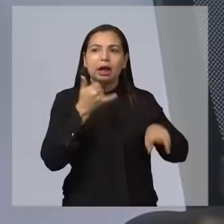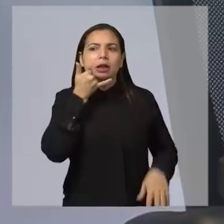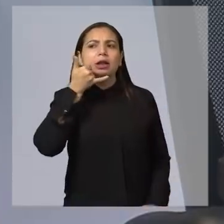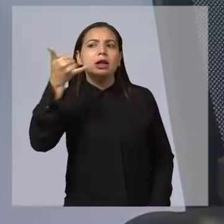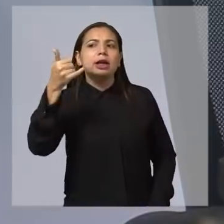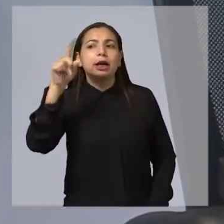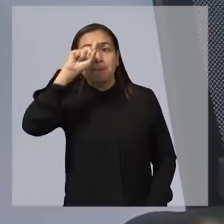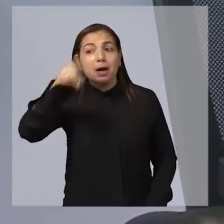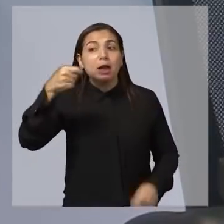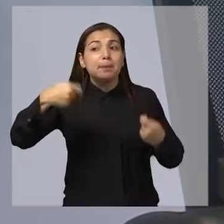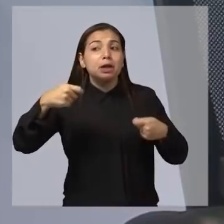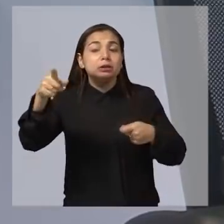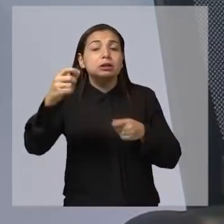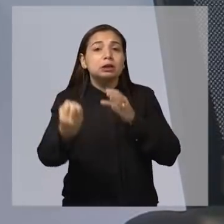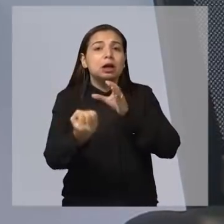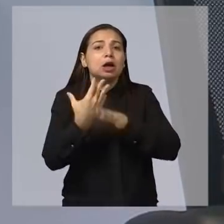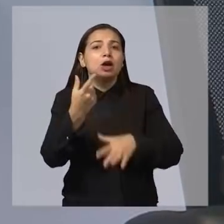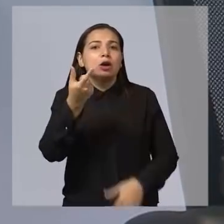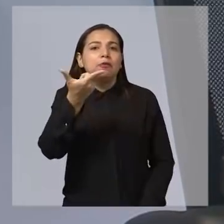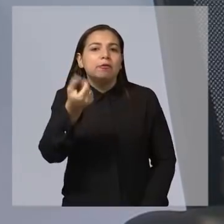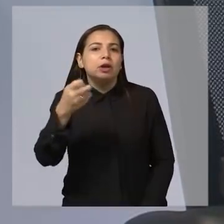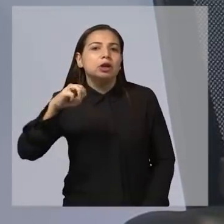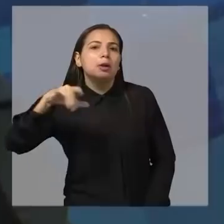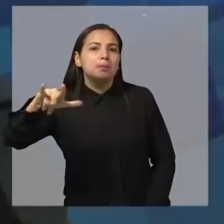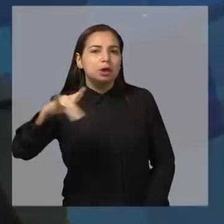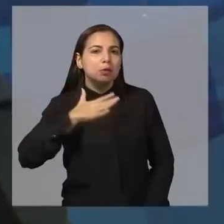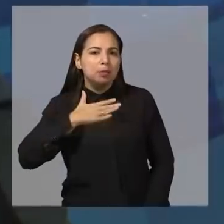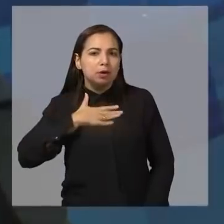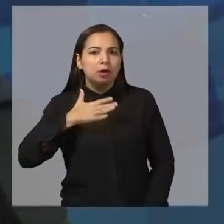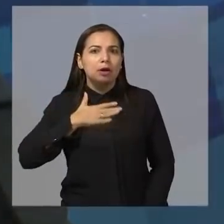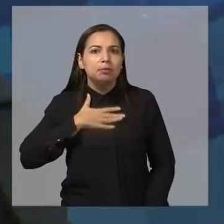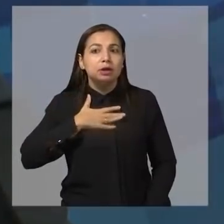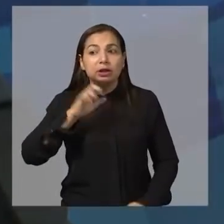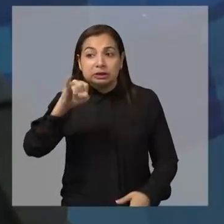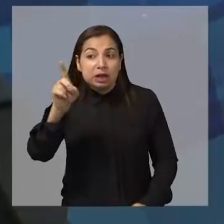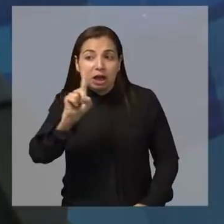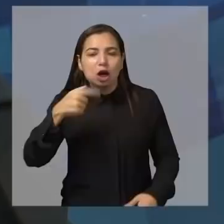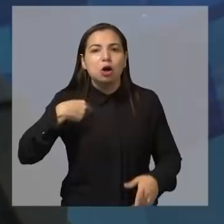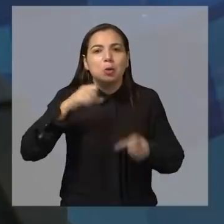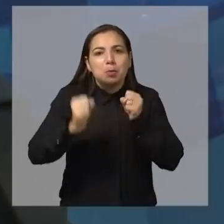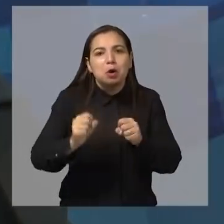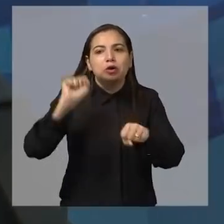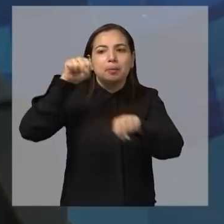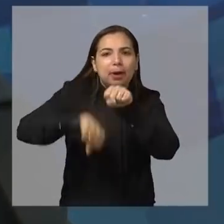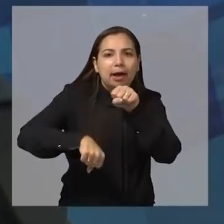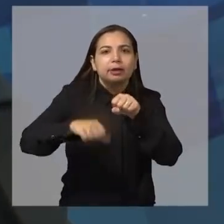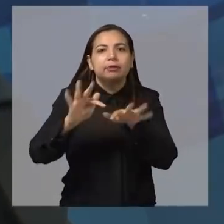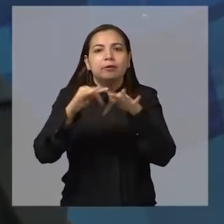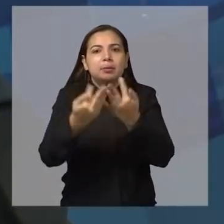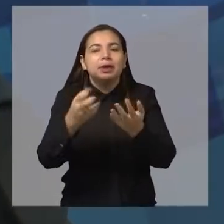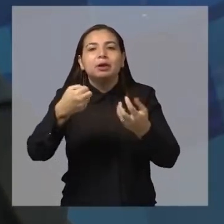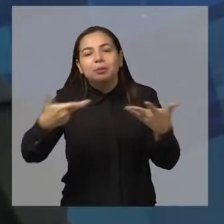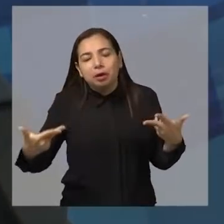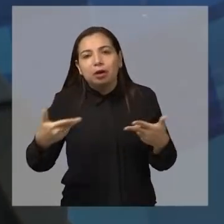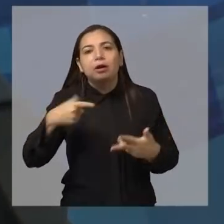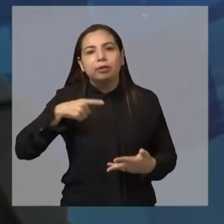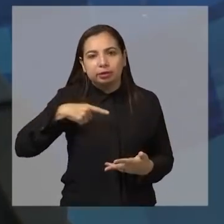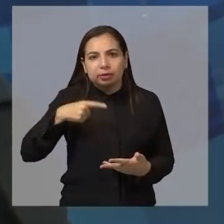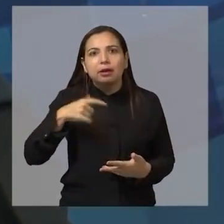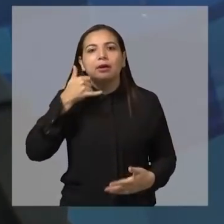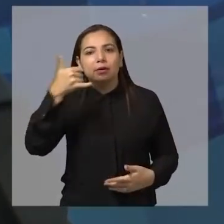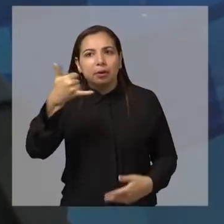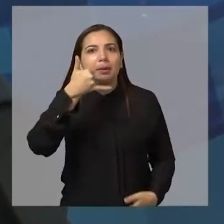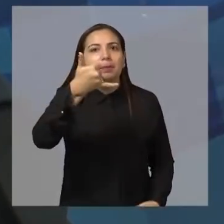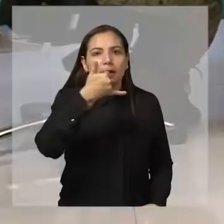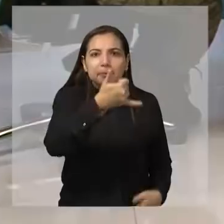dinheiro, deposita 20 mil de comerciantes no interior. O delegado me confidenciou que ele estava 2 anos trabalhando nisso e